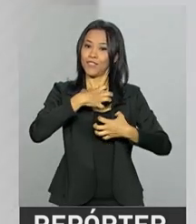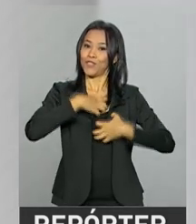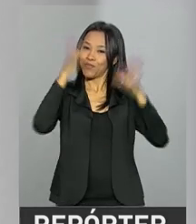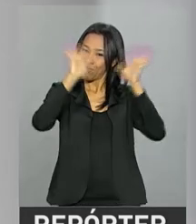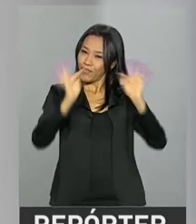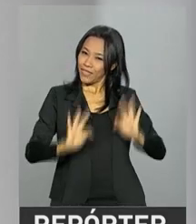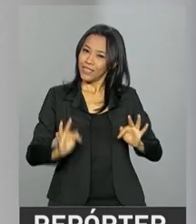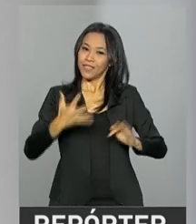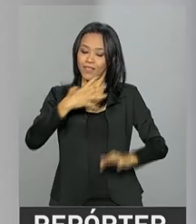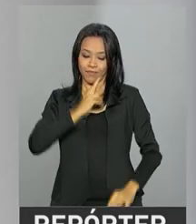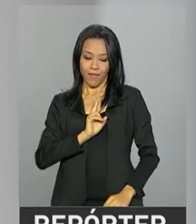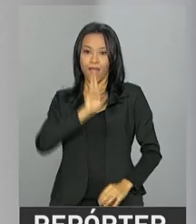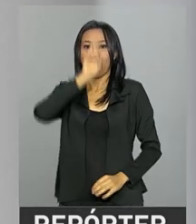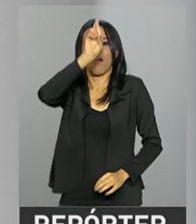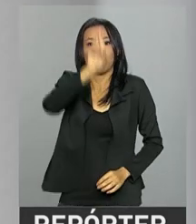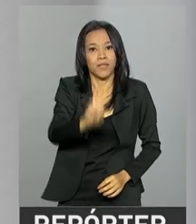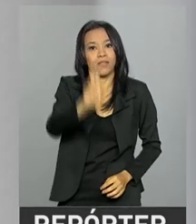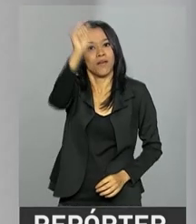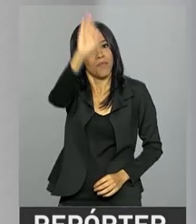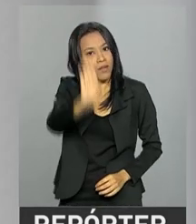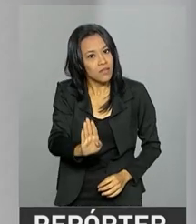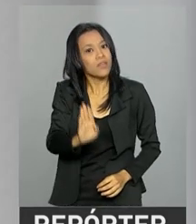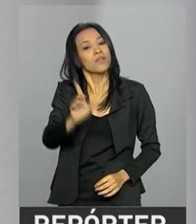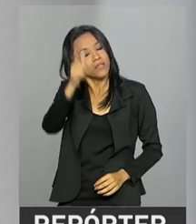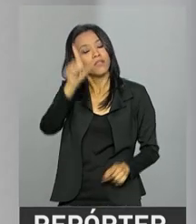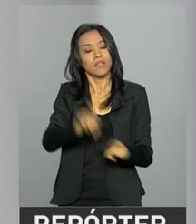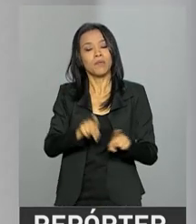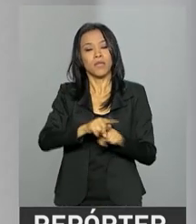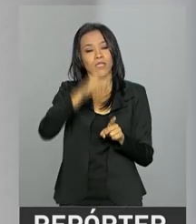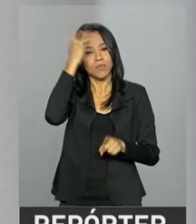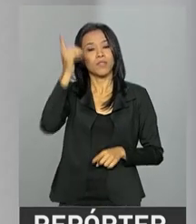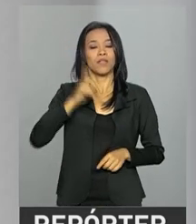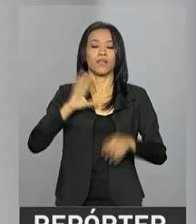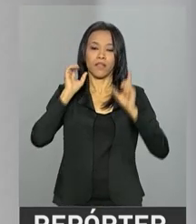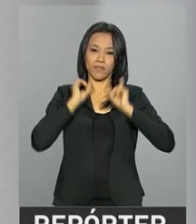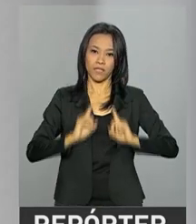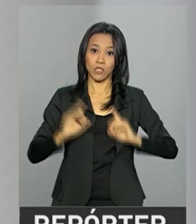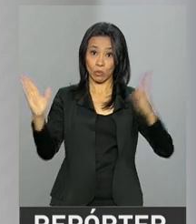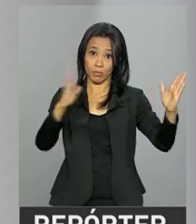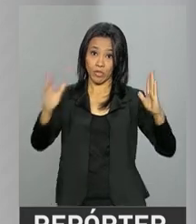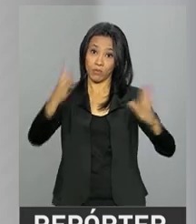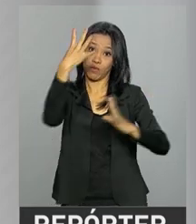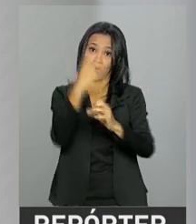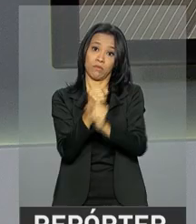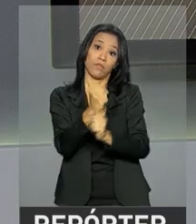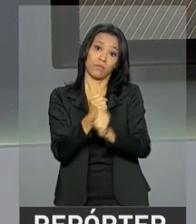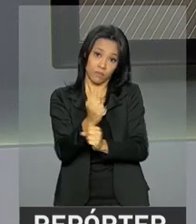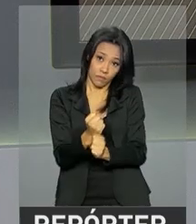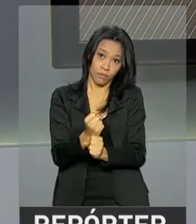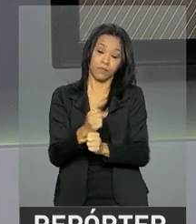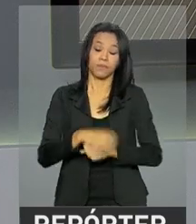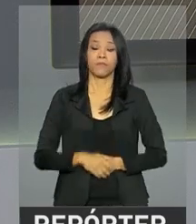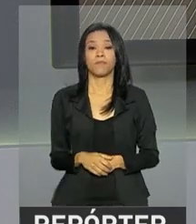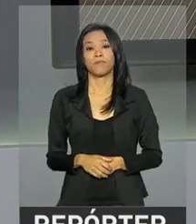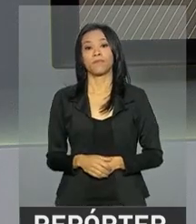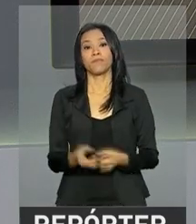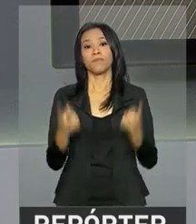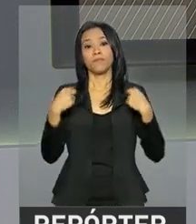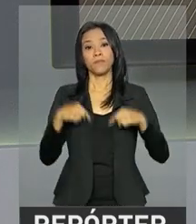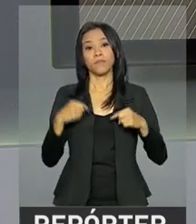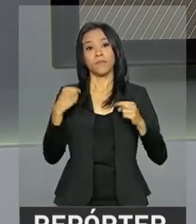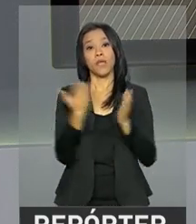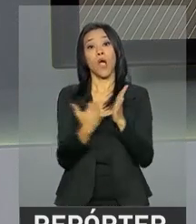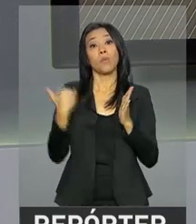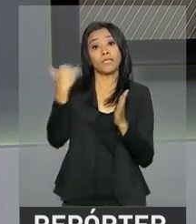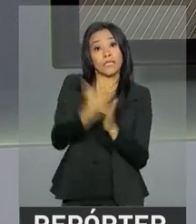por poder representar o brasil e as pessoas com deficiência durante os próximos quatro anos aumentar a parceria